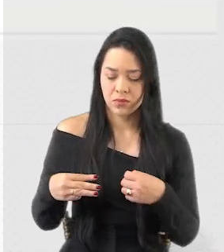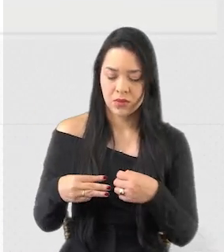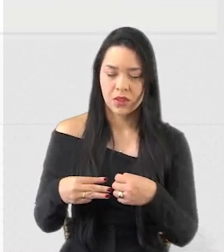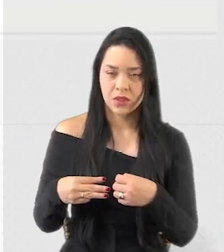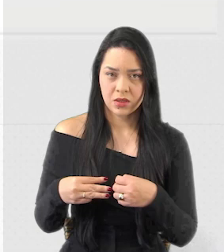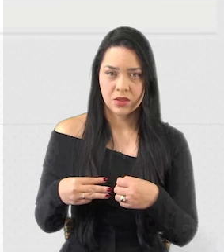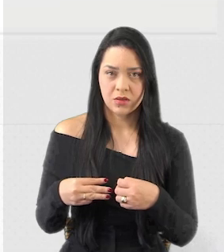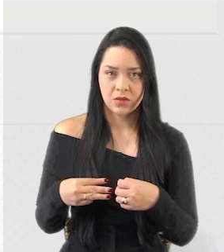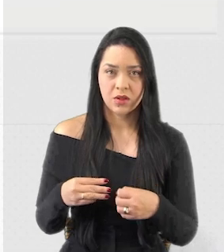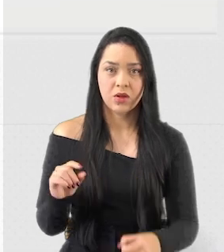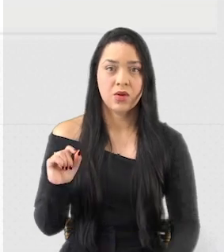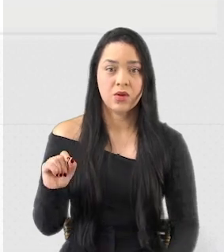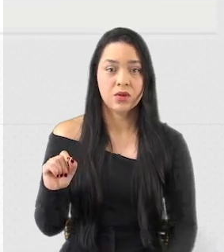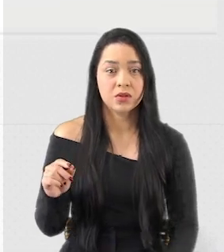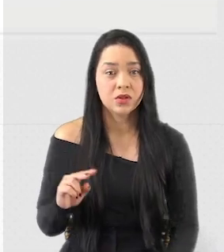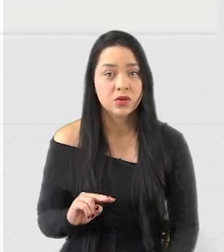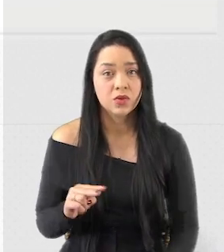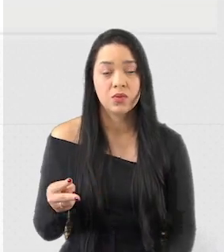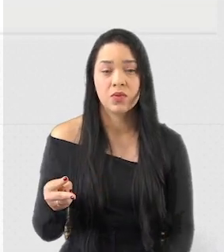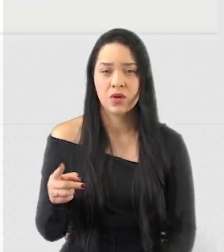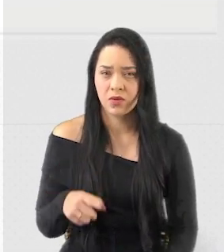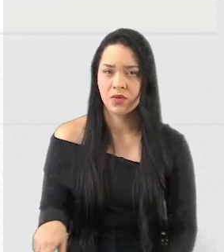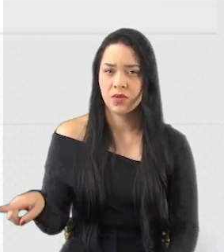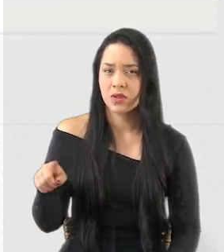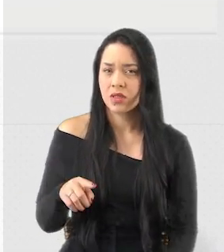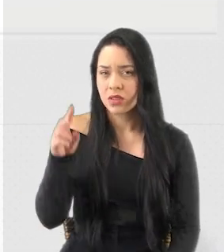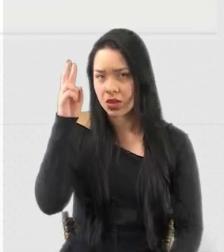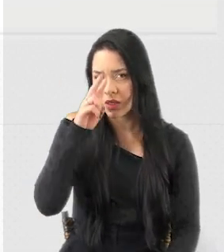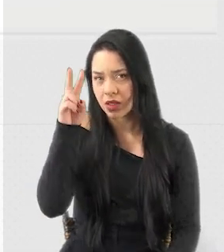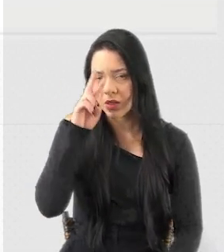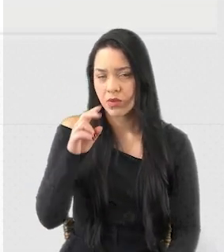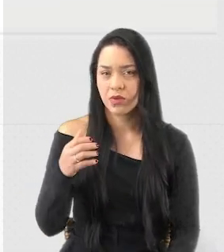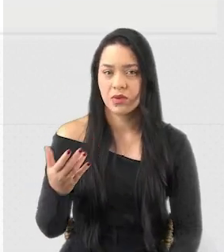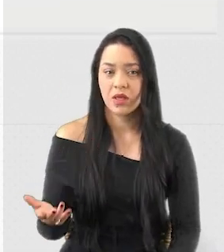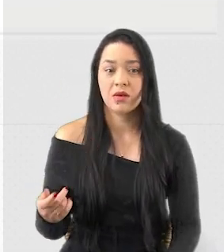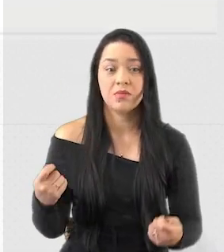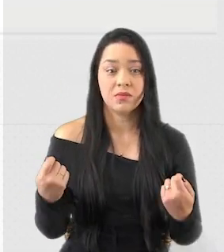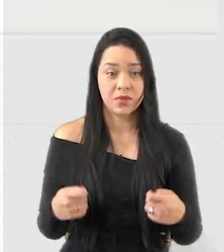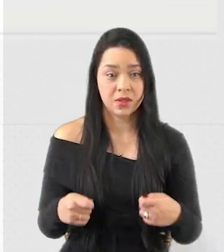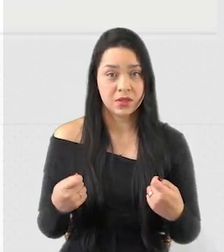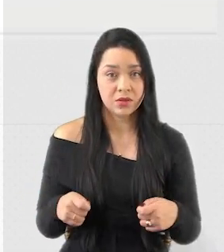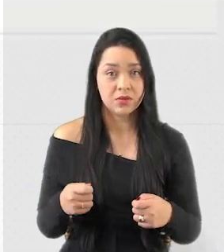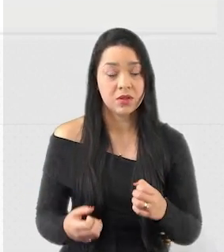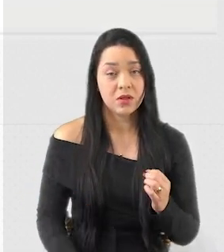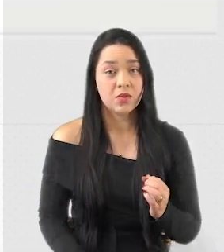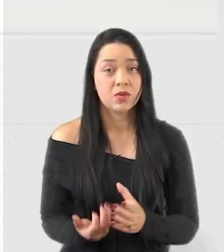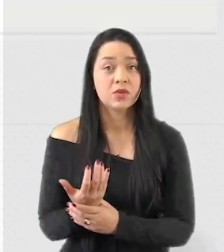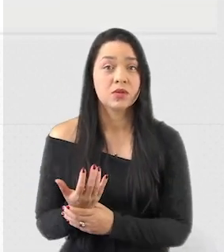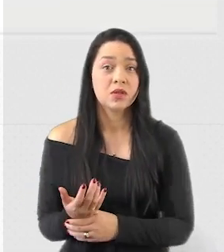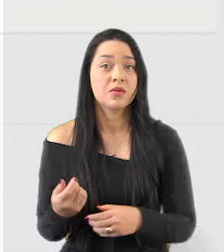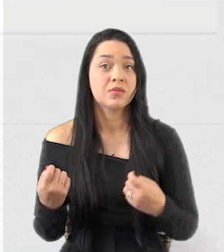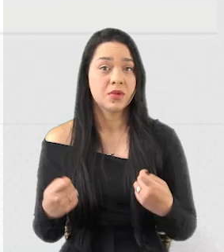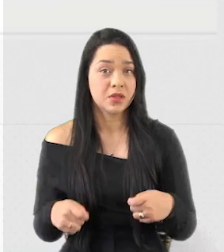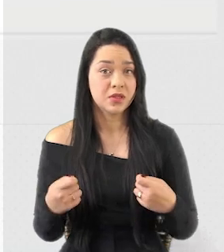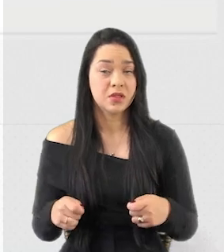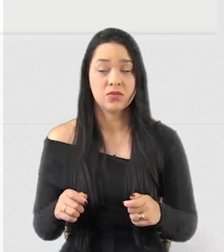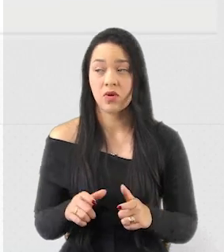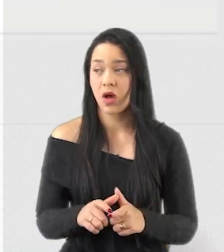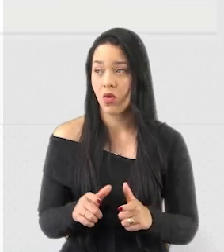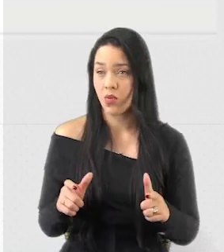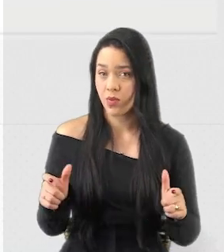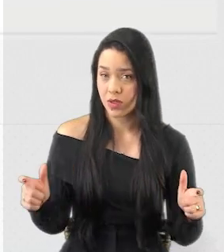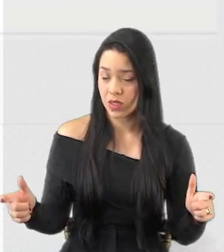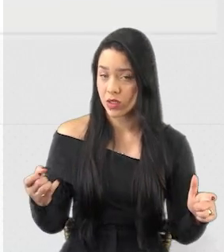células, pessoal, elas se duplicam, né? Vocês lembram disso? As células, elas precisam se reproduzir, elas precisam aumentar